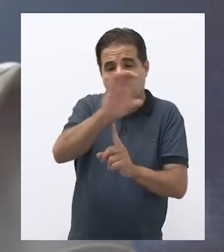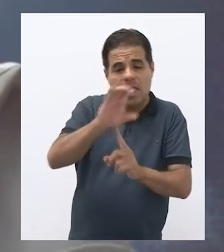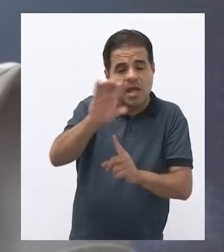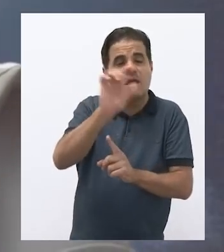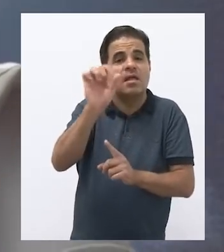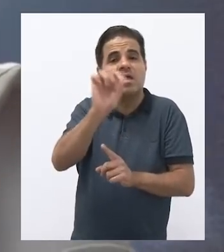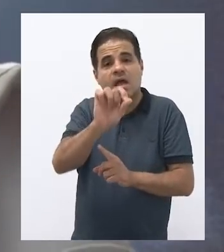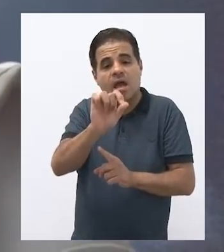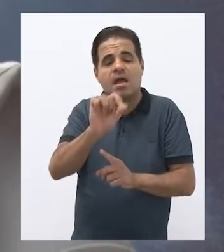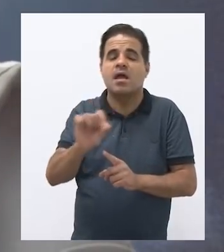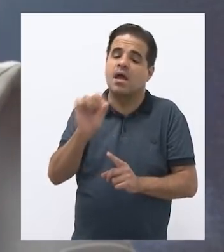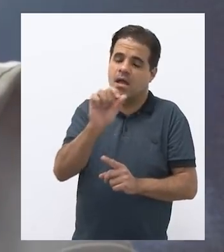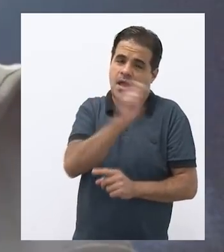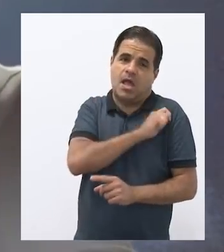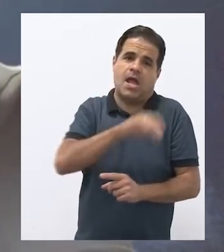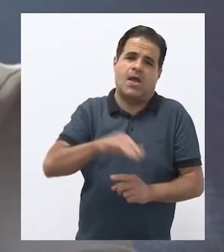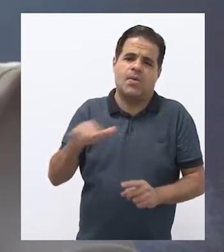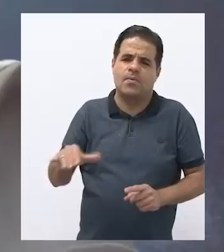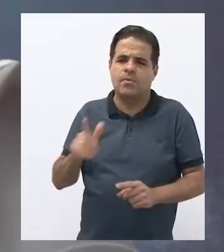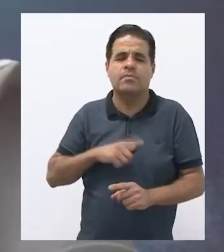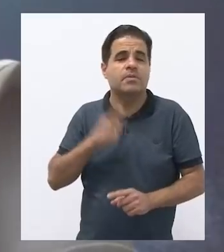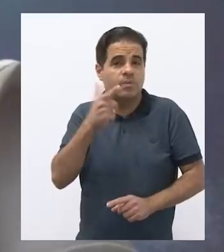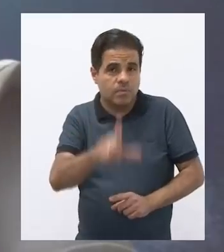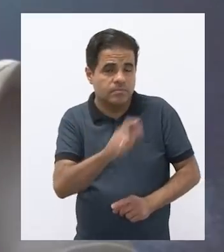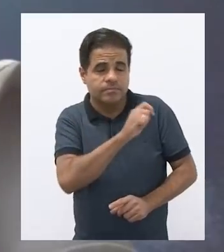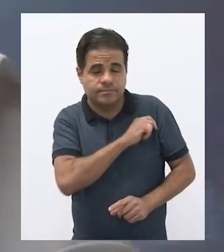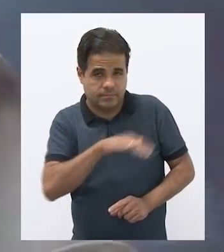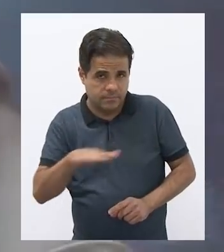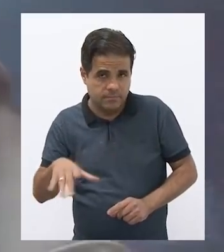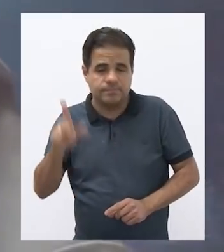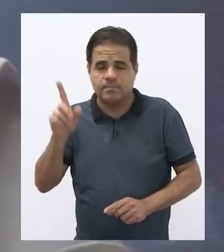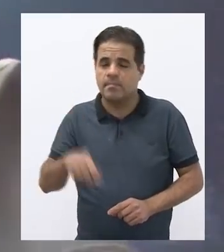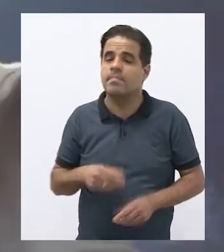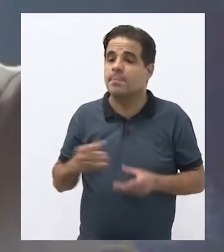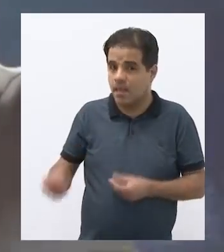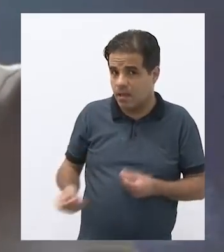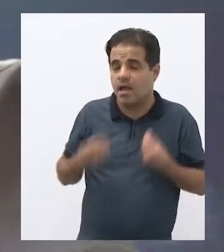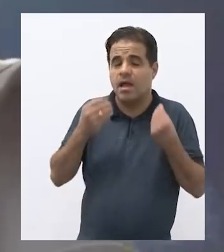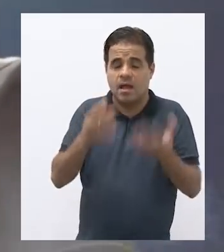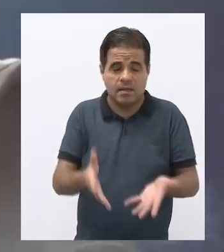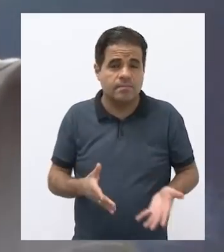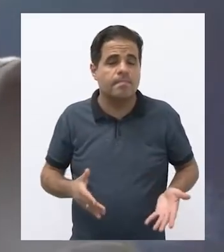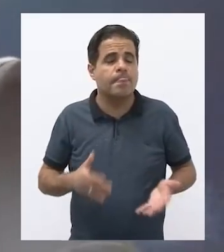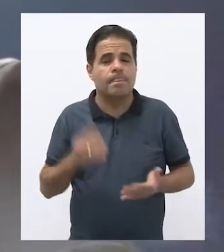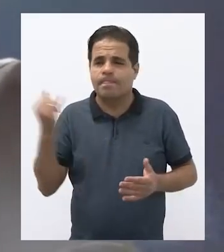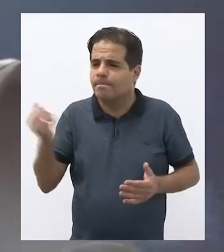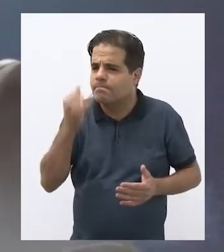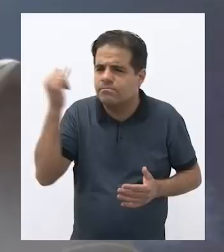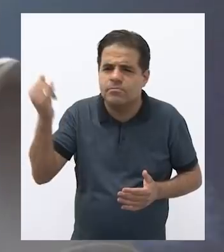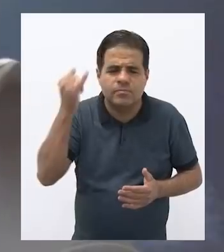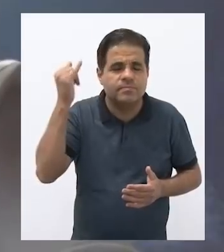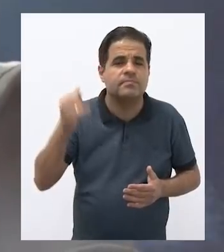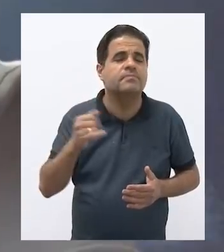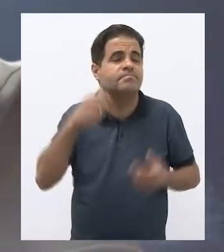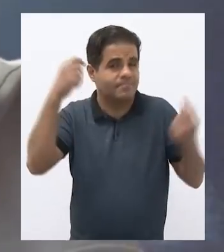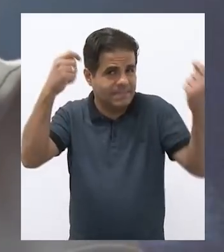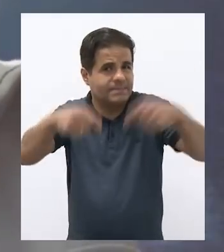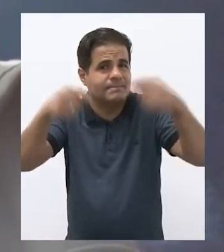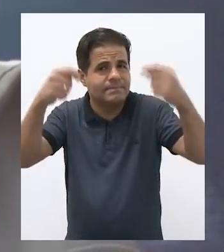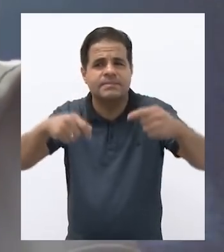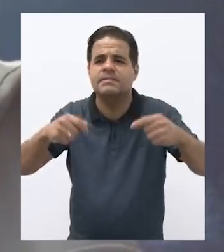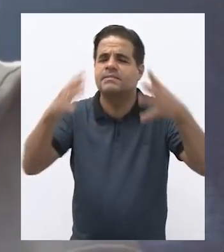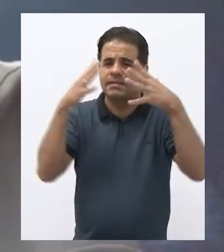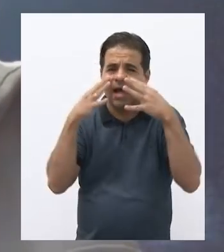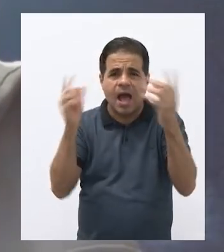cliente é o aluno. Mas tem um outro cliente que também é fornecedor, mas é um cliente importantíssimo, que precisa estar